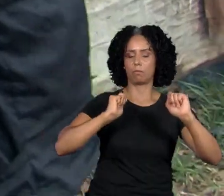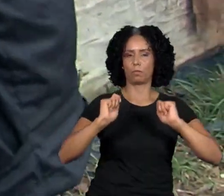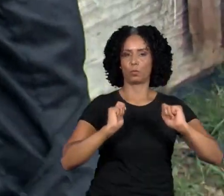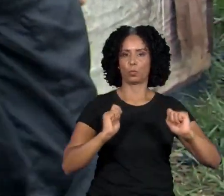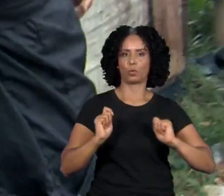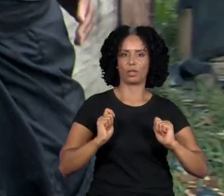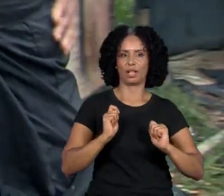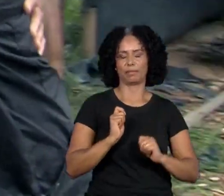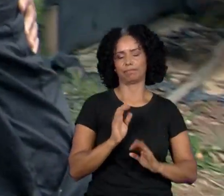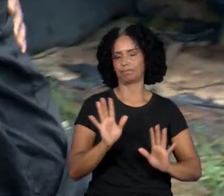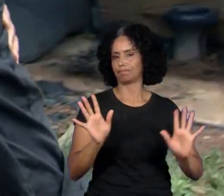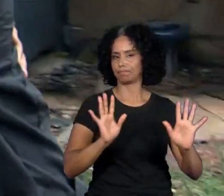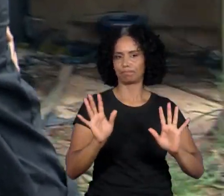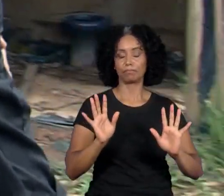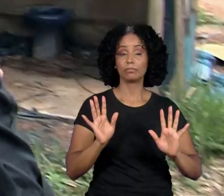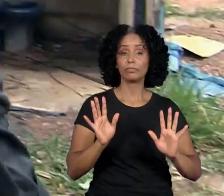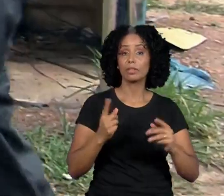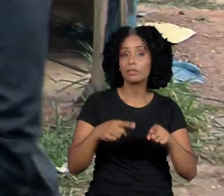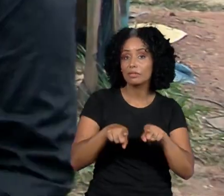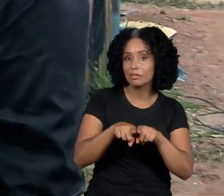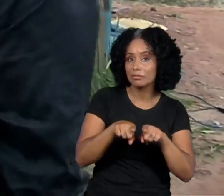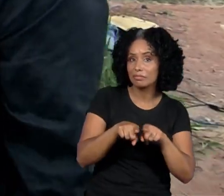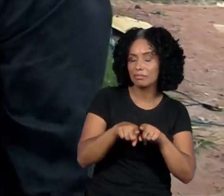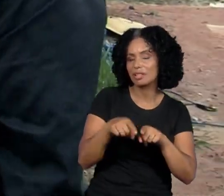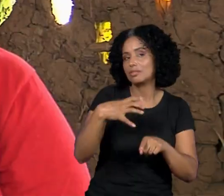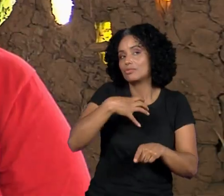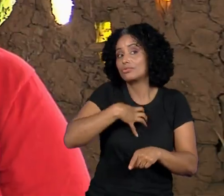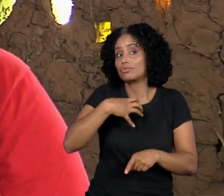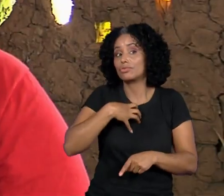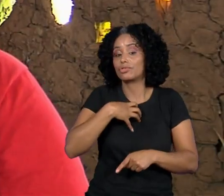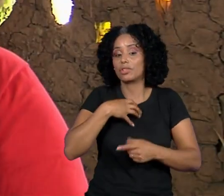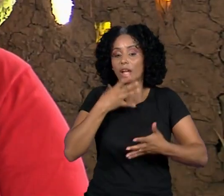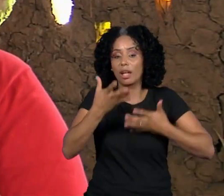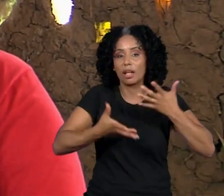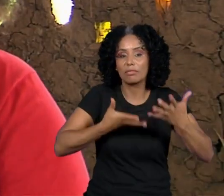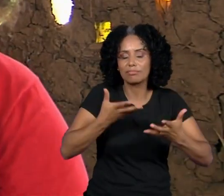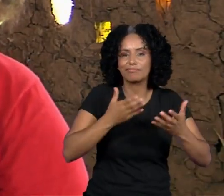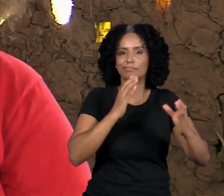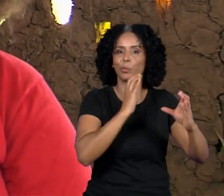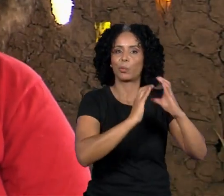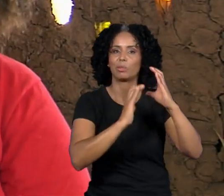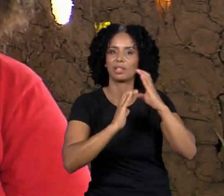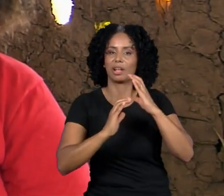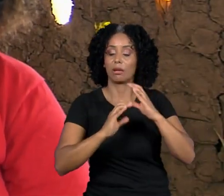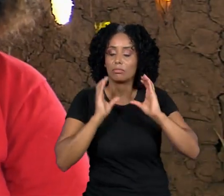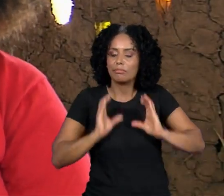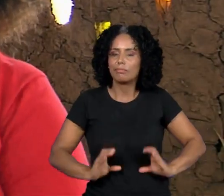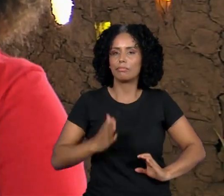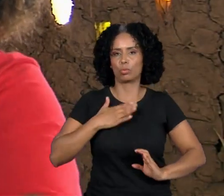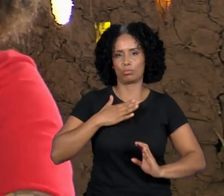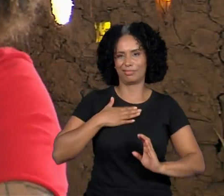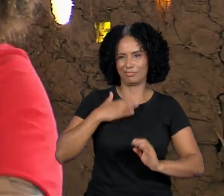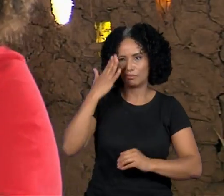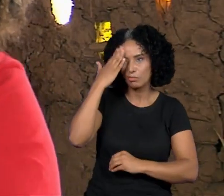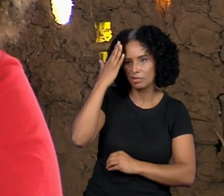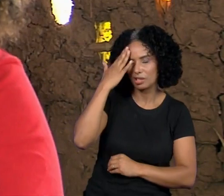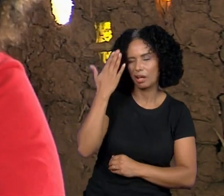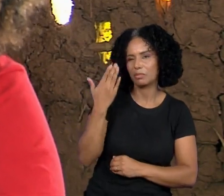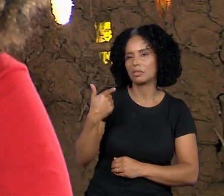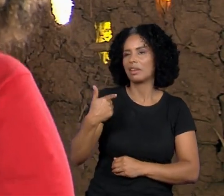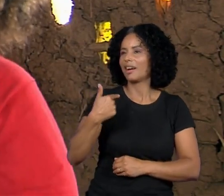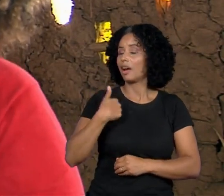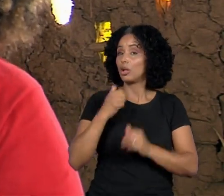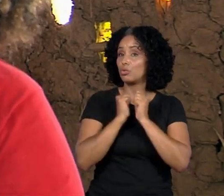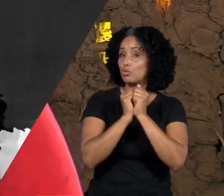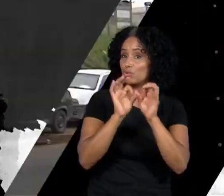coisas. Do jeito de falar, do jeito de me comportar, sabe? Para caber em alguns lugares, eu tive